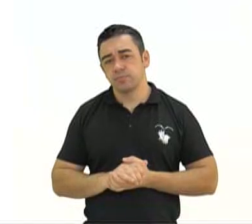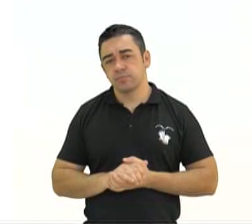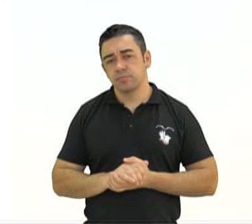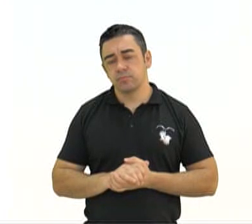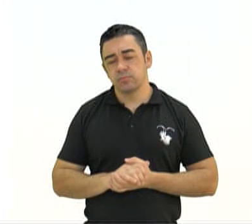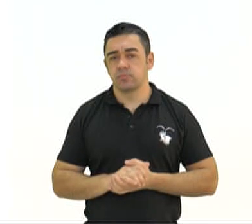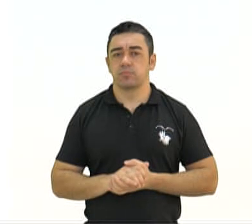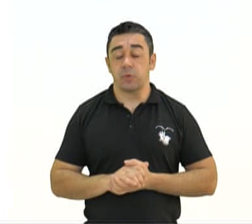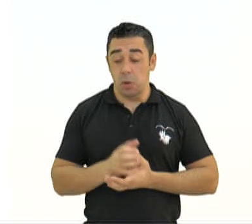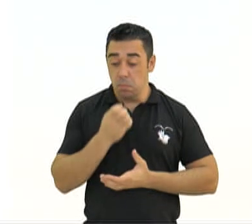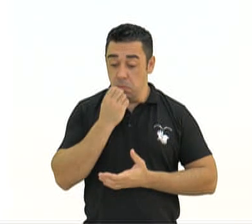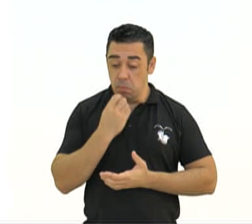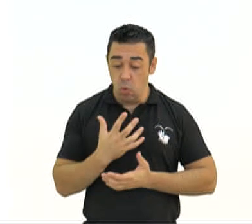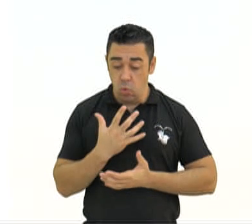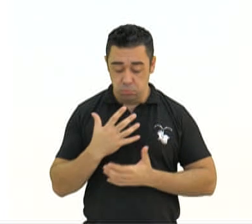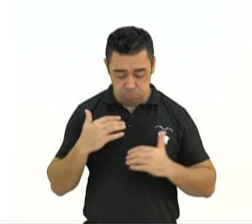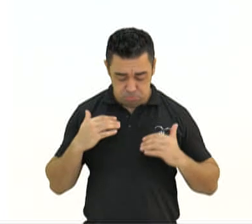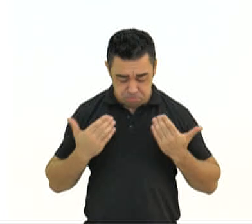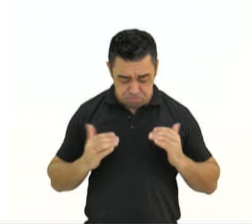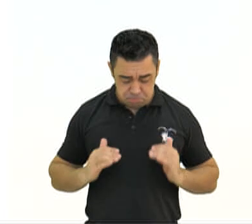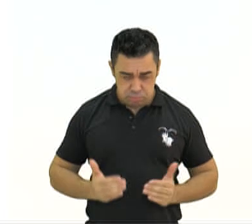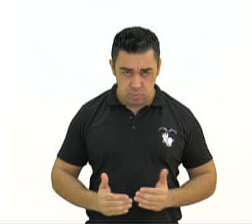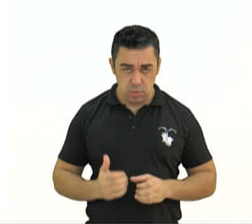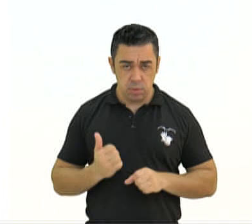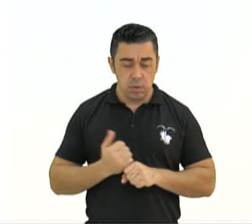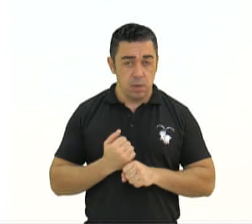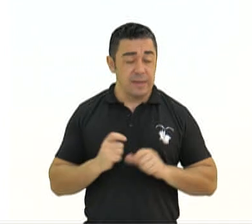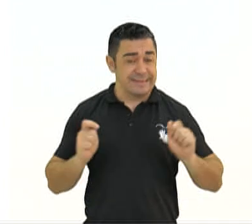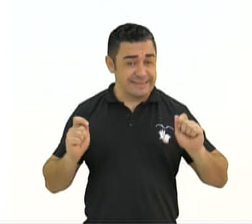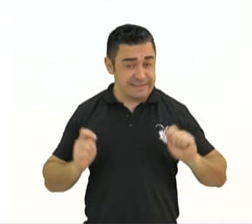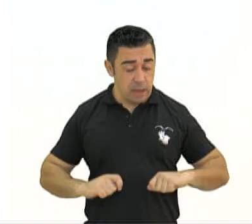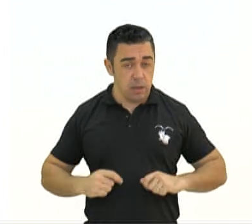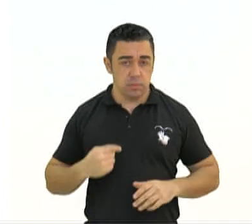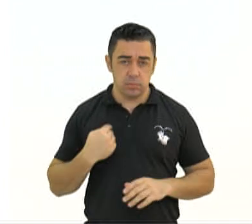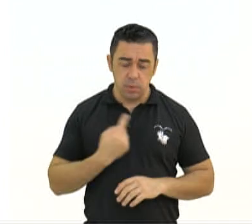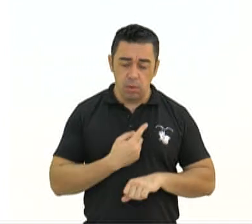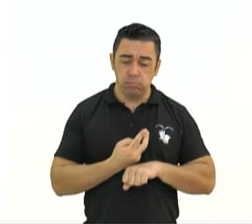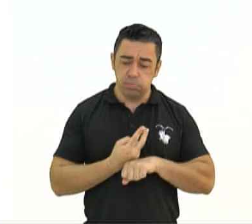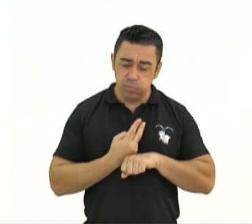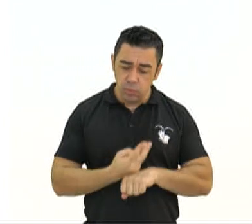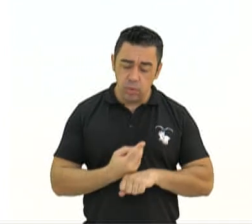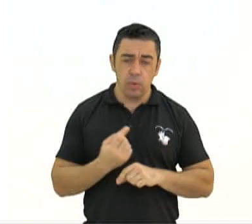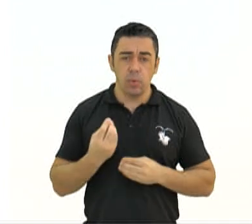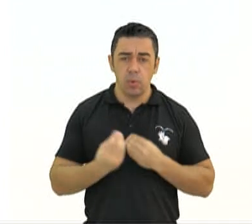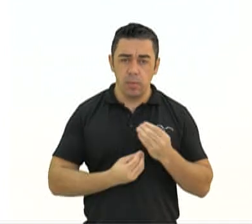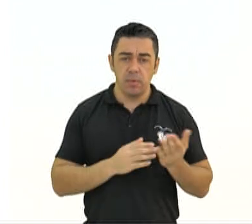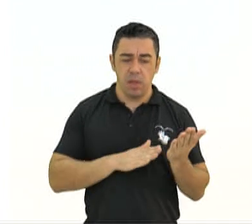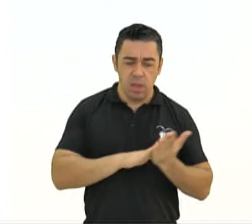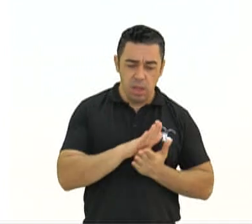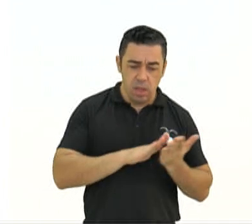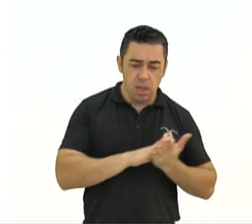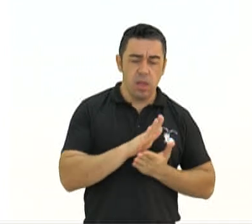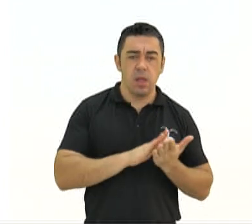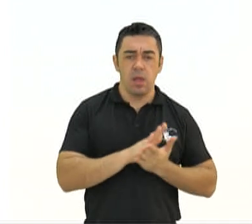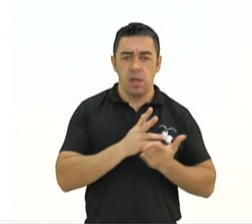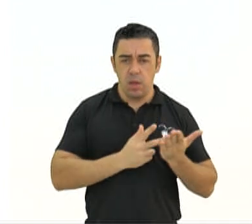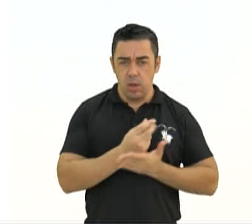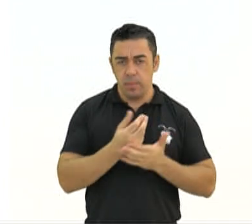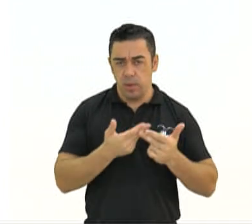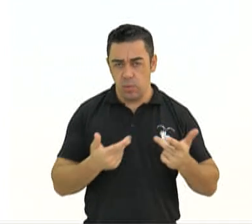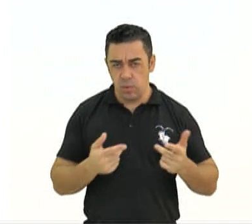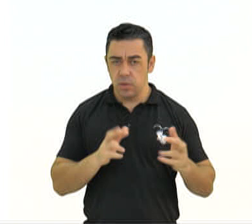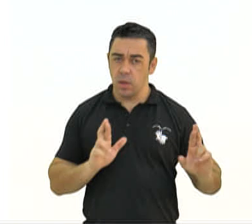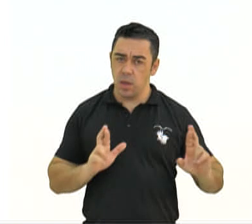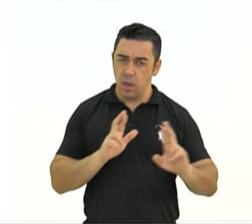Estar em boa forma, conquista que deve ser buscada constantemente por meio do consumo dos produtos a ela